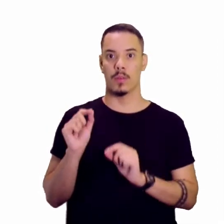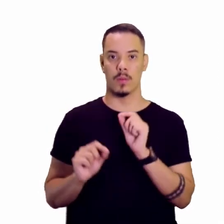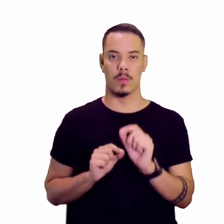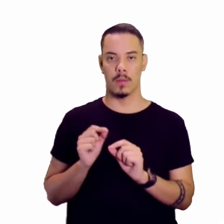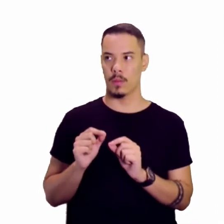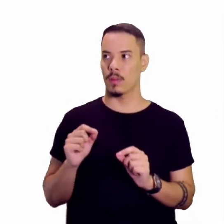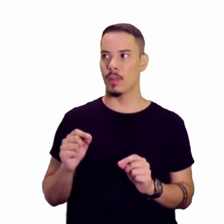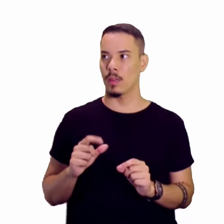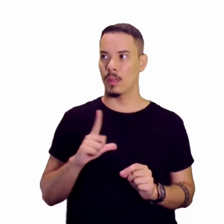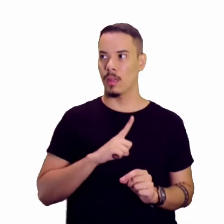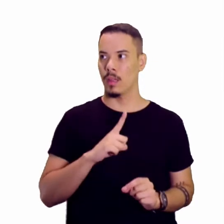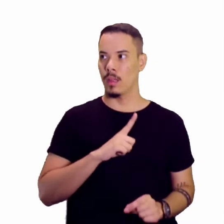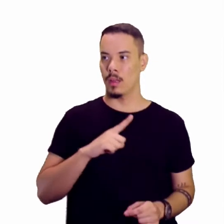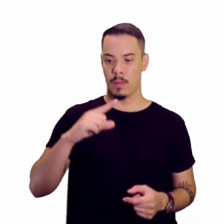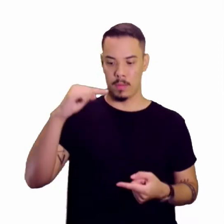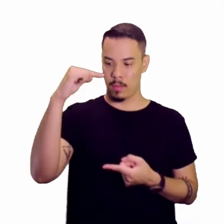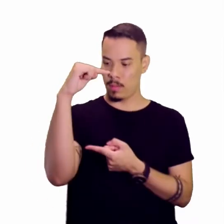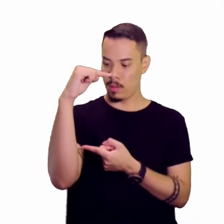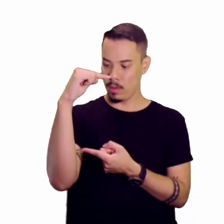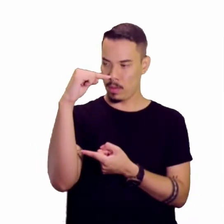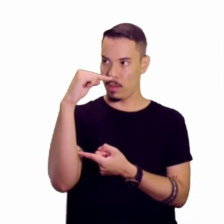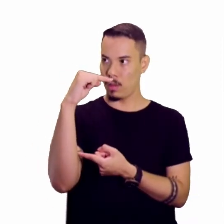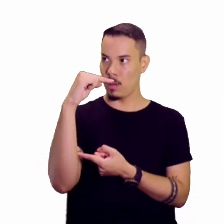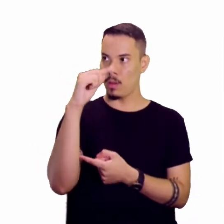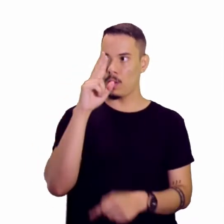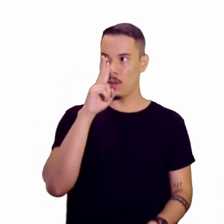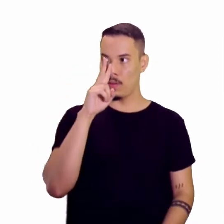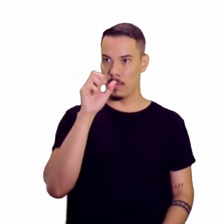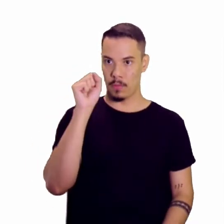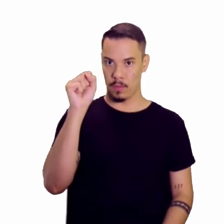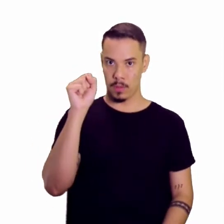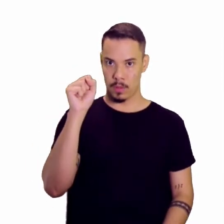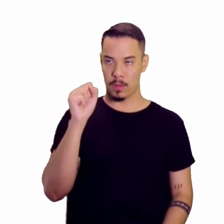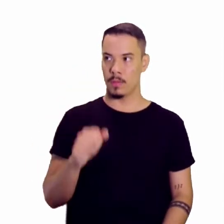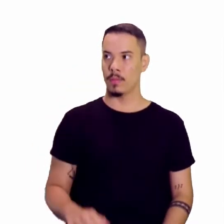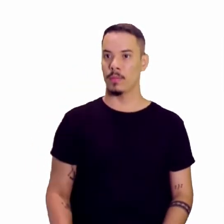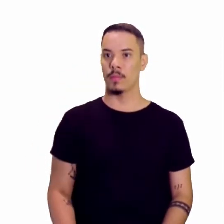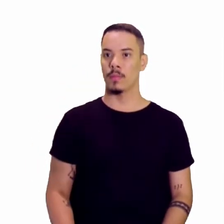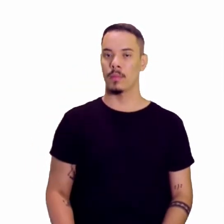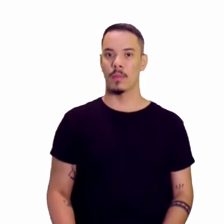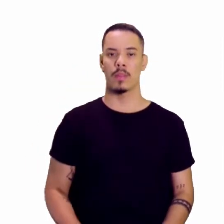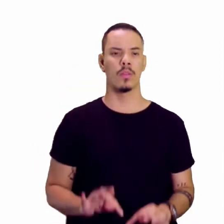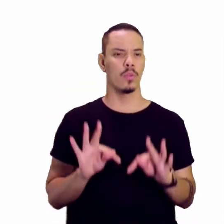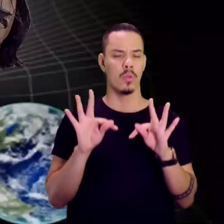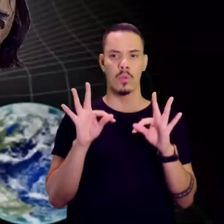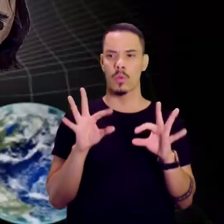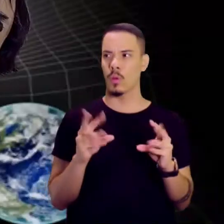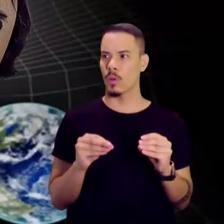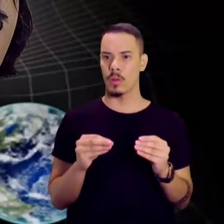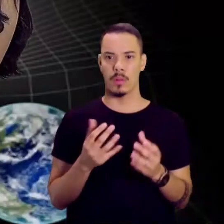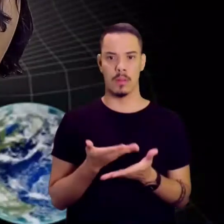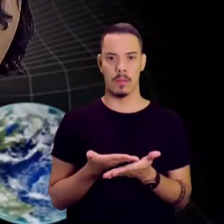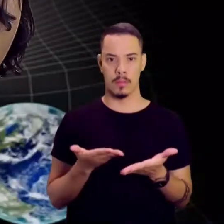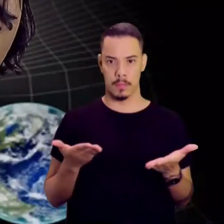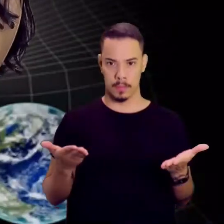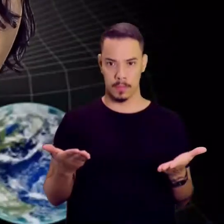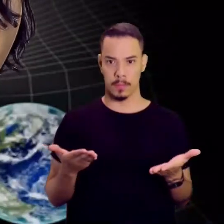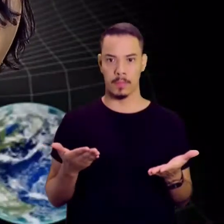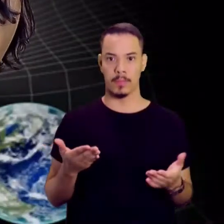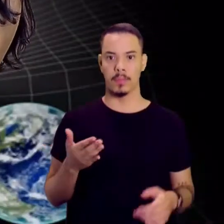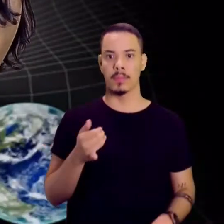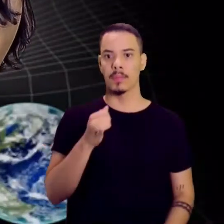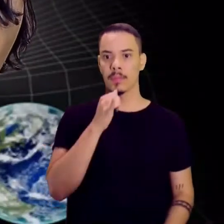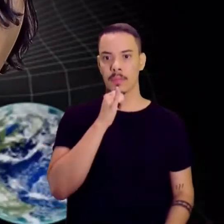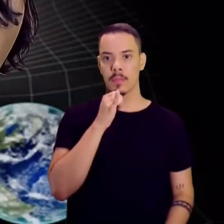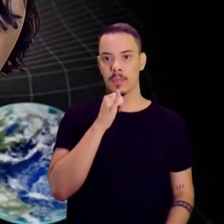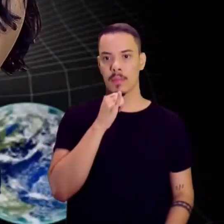media força. De certa forma, ele media a força. Medir o peso. Né? Todas as balanças medem peso, na verdade. Isso, está na vertical. Então, o que vai